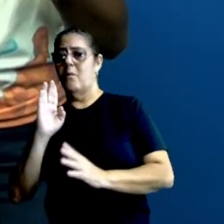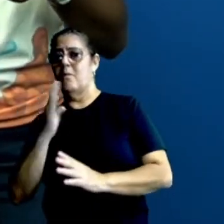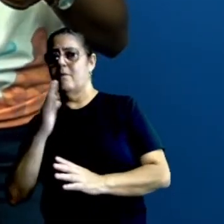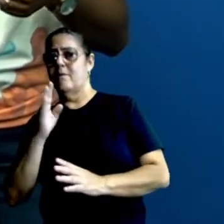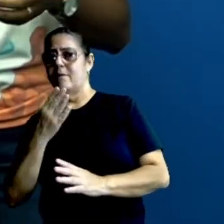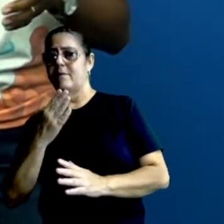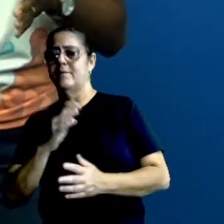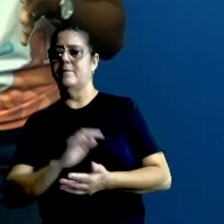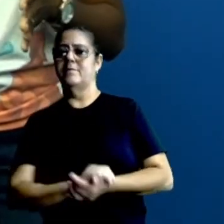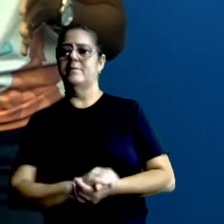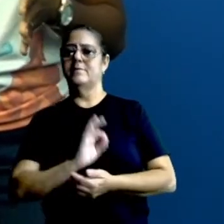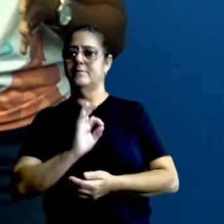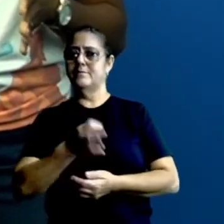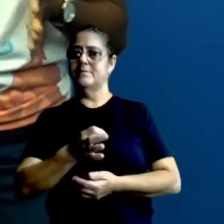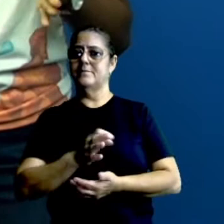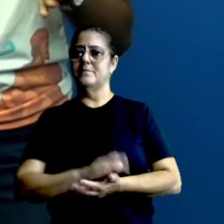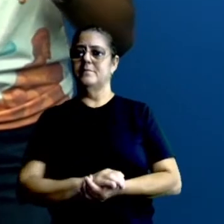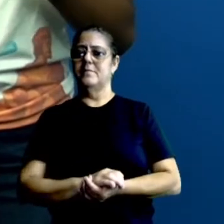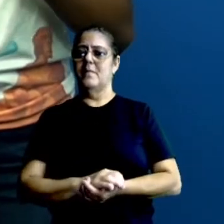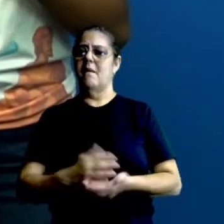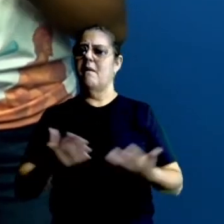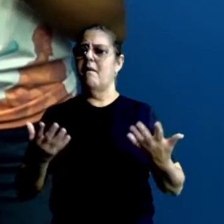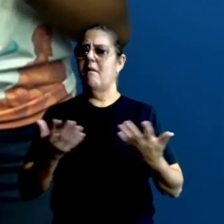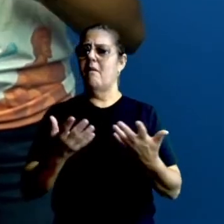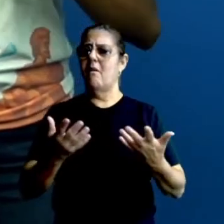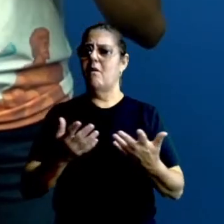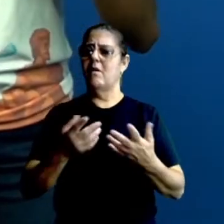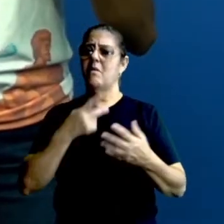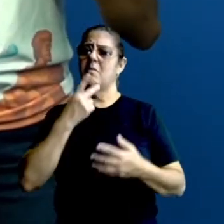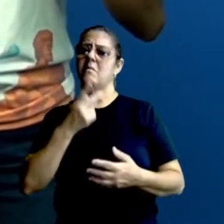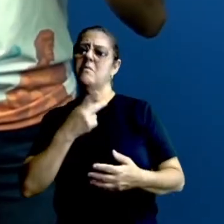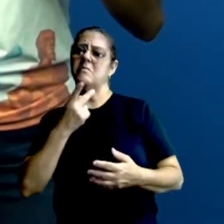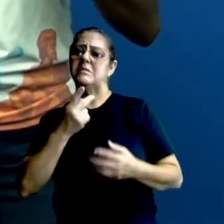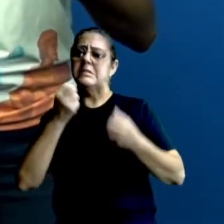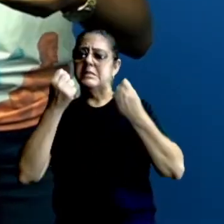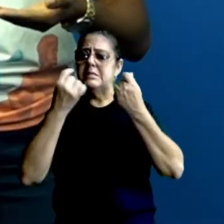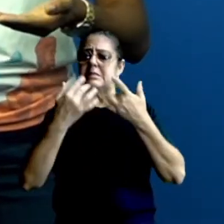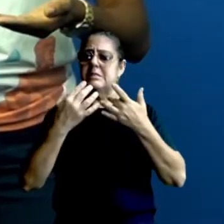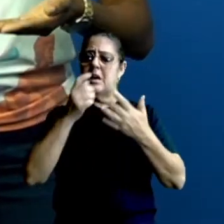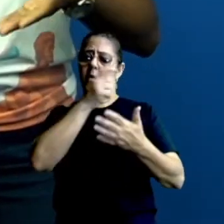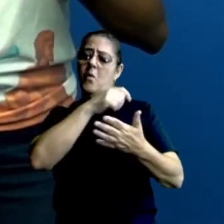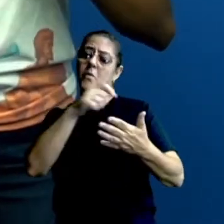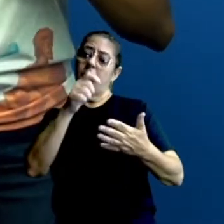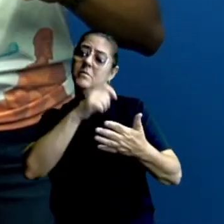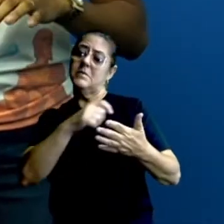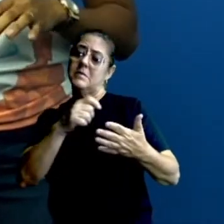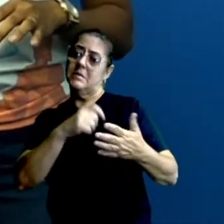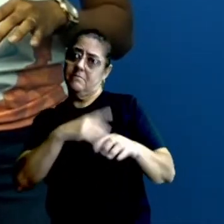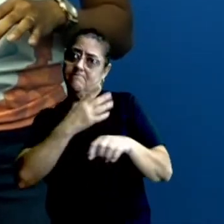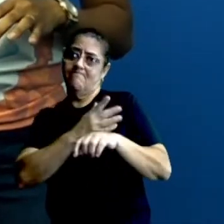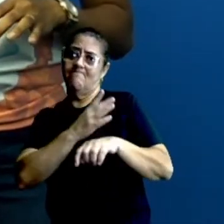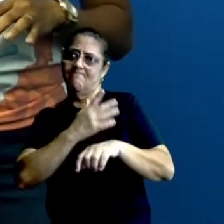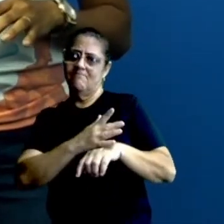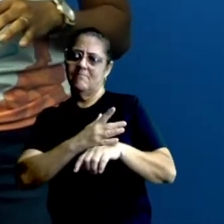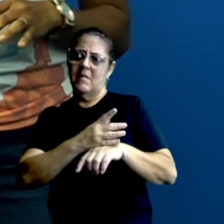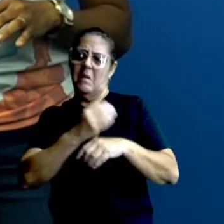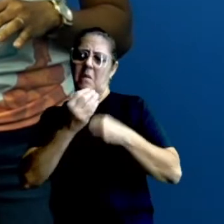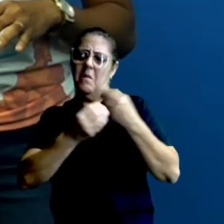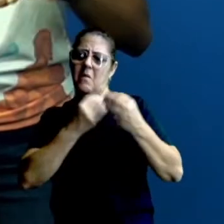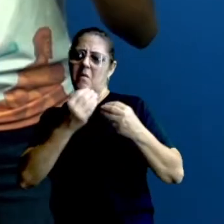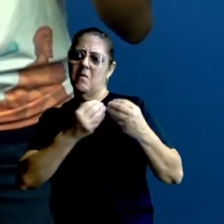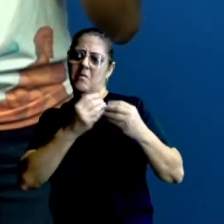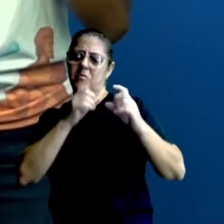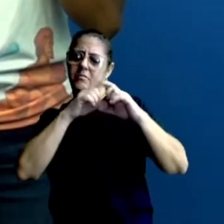Correto? E agora? Como se pronuncia? Eu sei a palavra, mas eu tenho dúvida quanto à